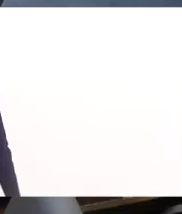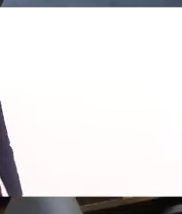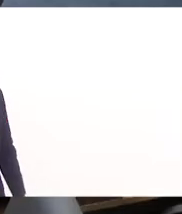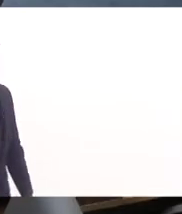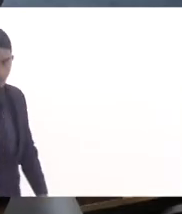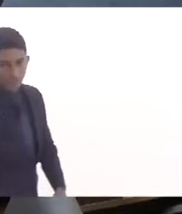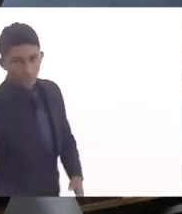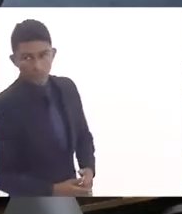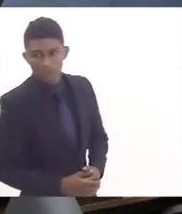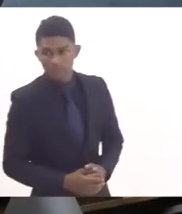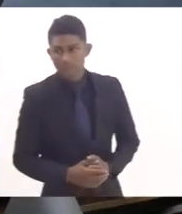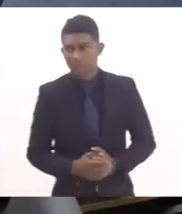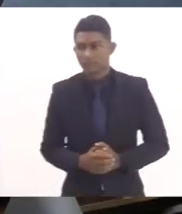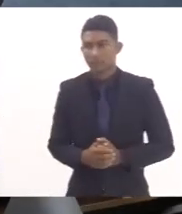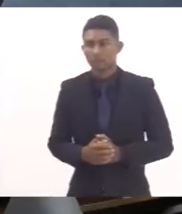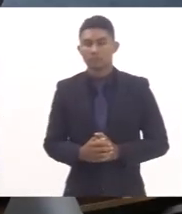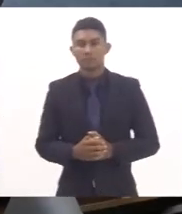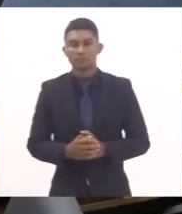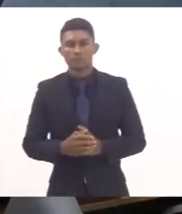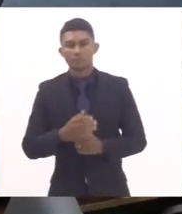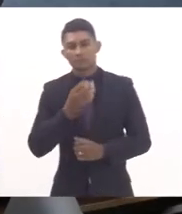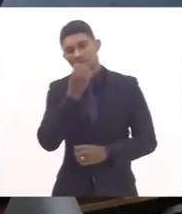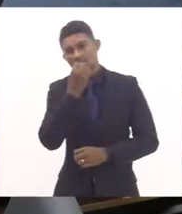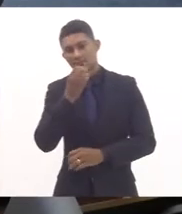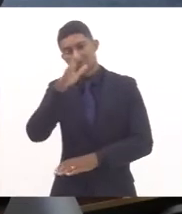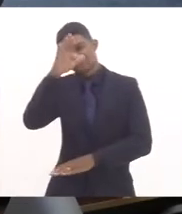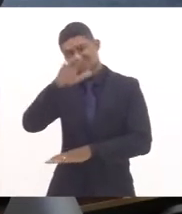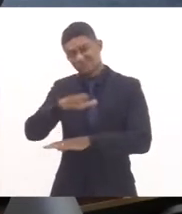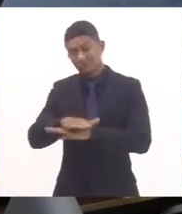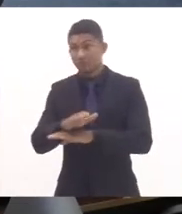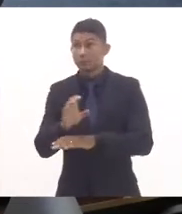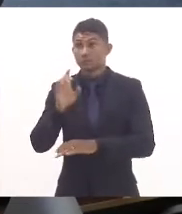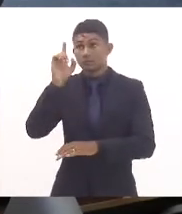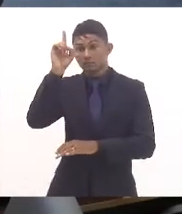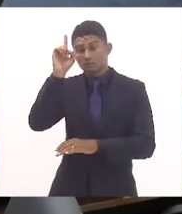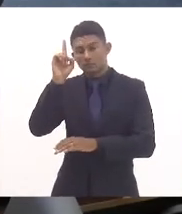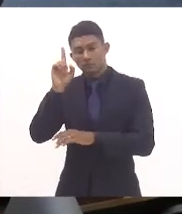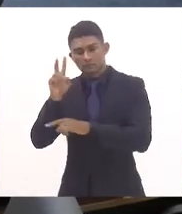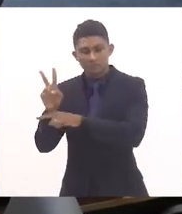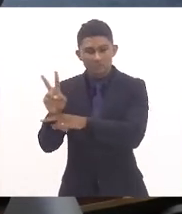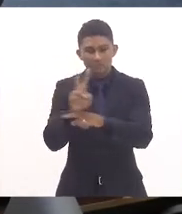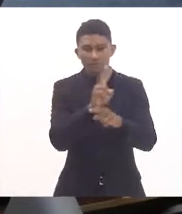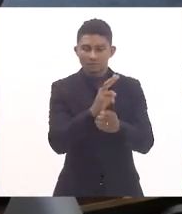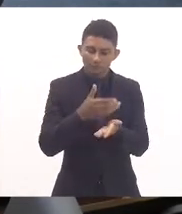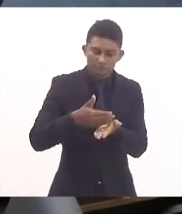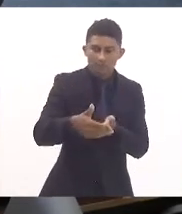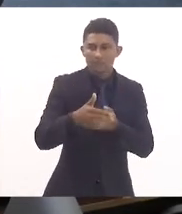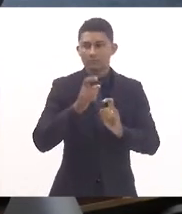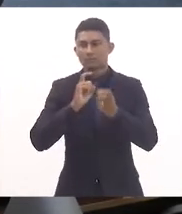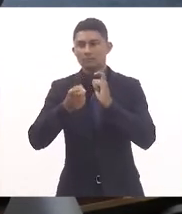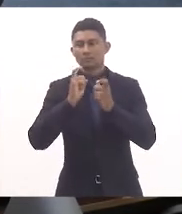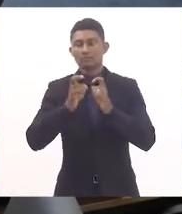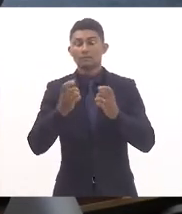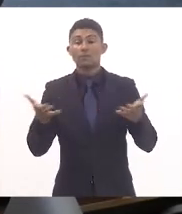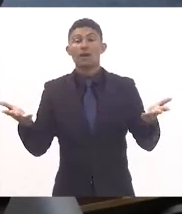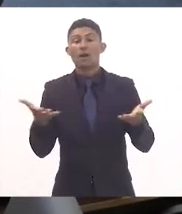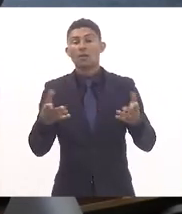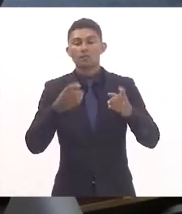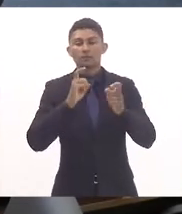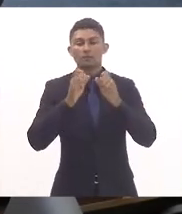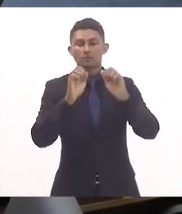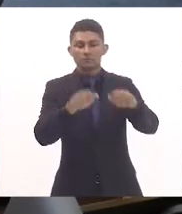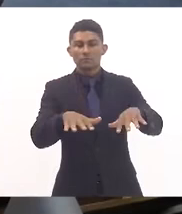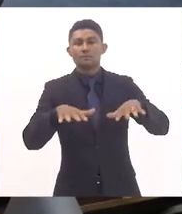Boa tarde a todos. Havendo o número legal sobre a proteção de Deus, iniciamos nossos trabalhos. Está aberta a